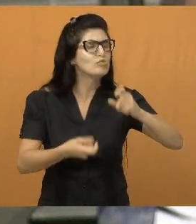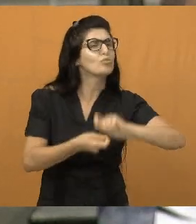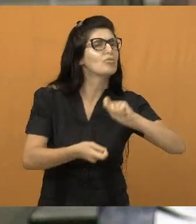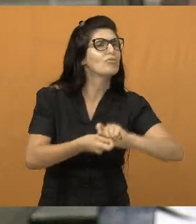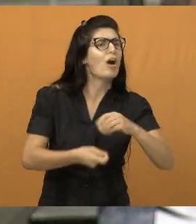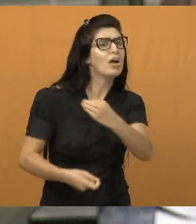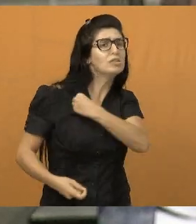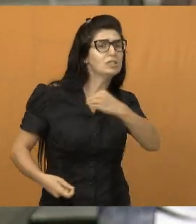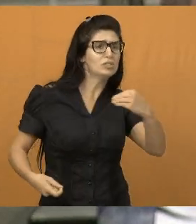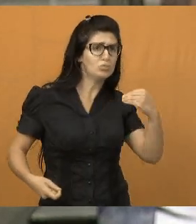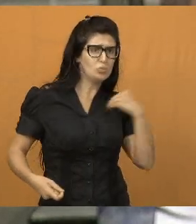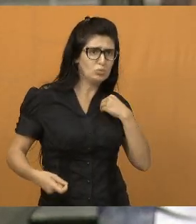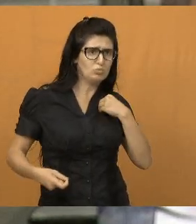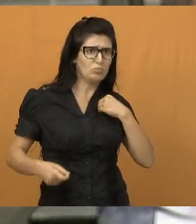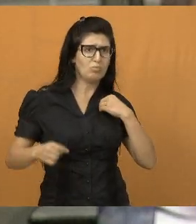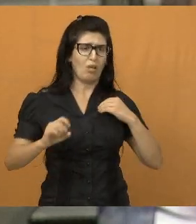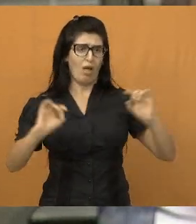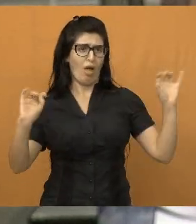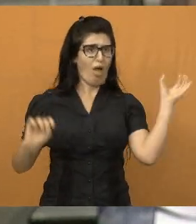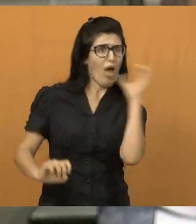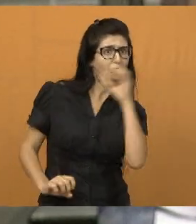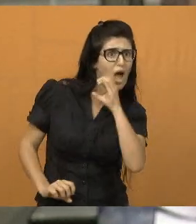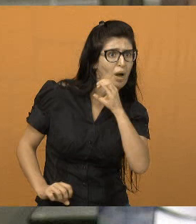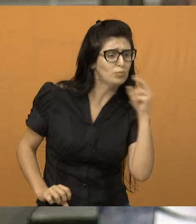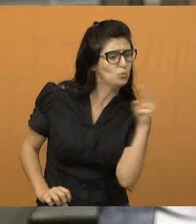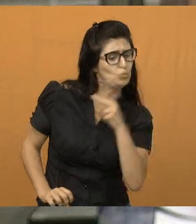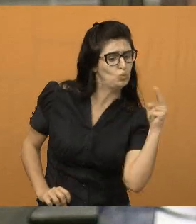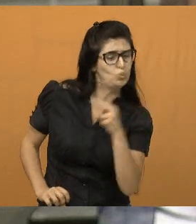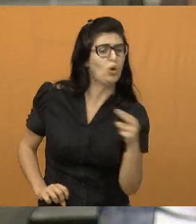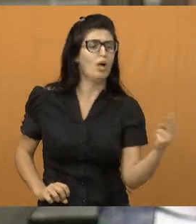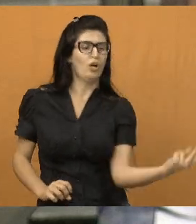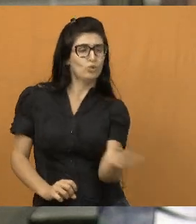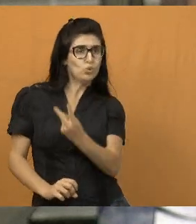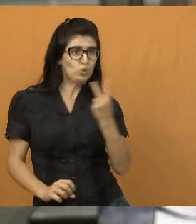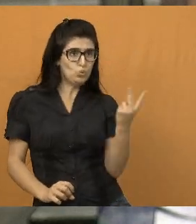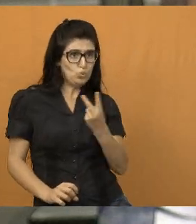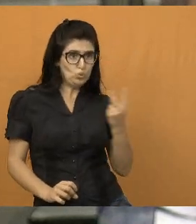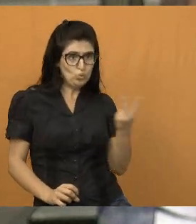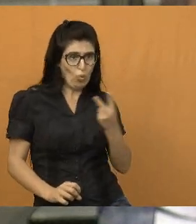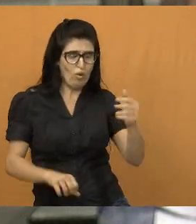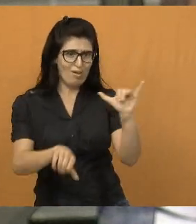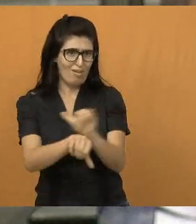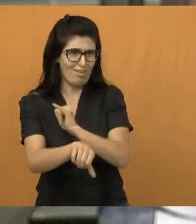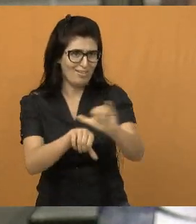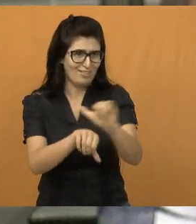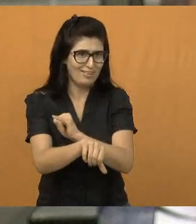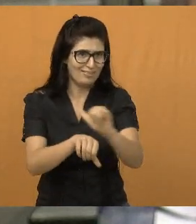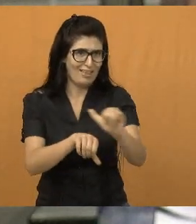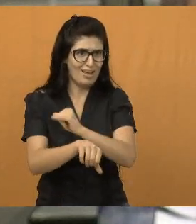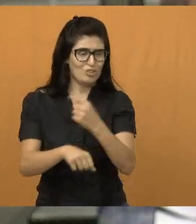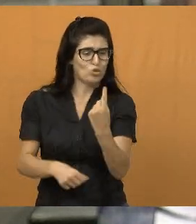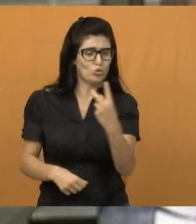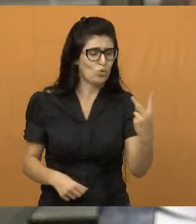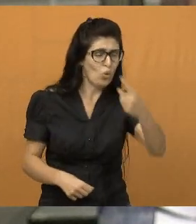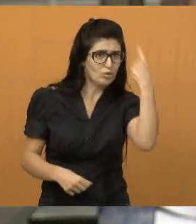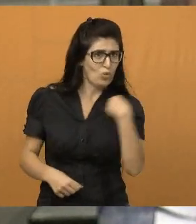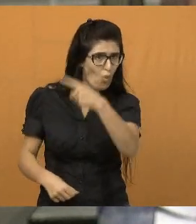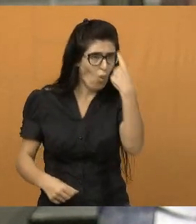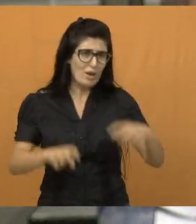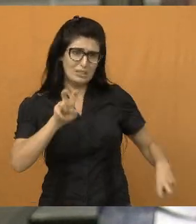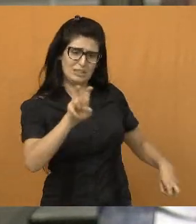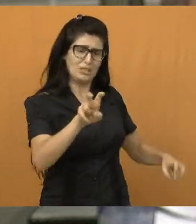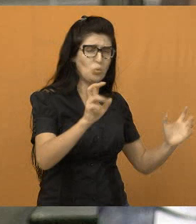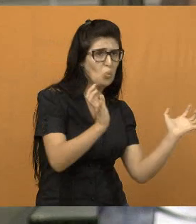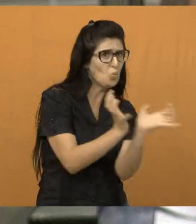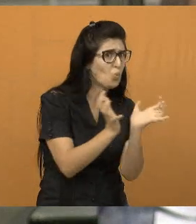o atendimento à demanda espontânea. 2 unidades tradicionais com estratégia 12 horas, 5